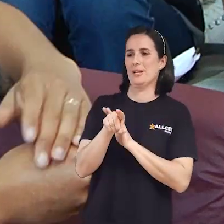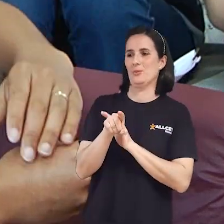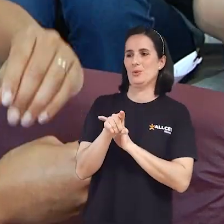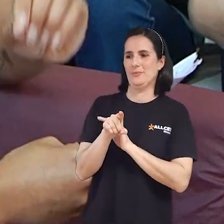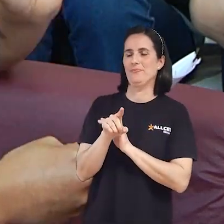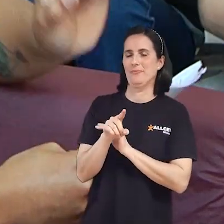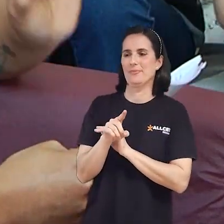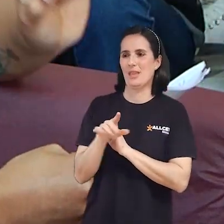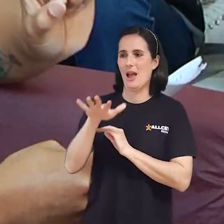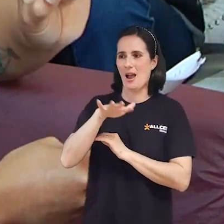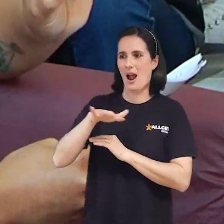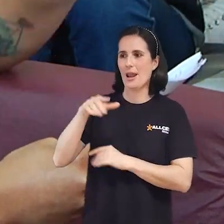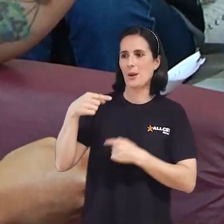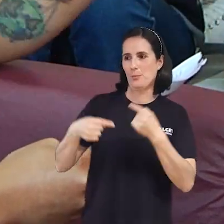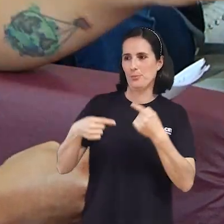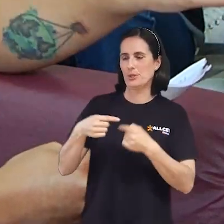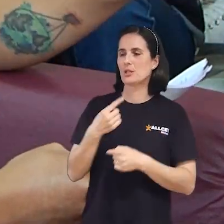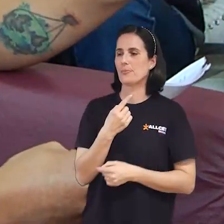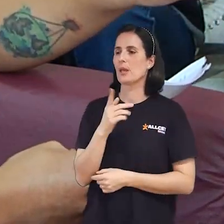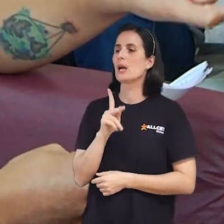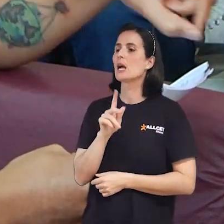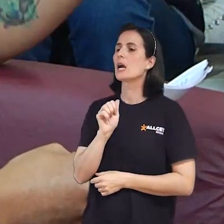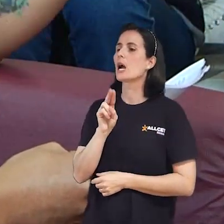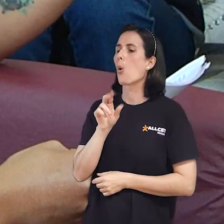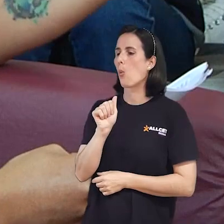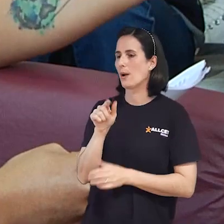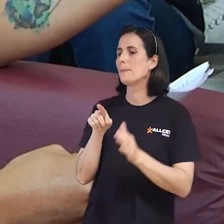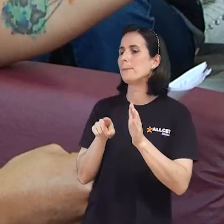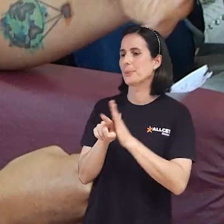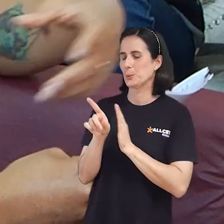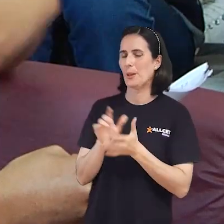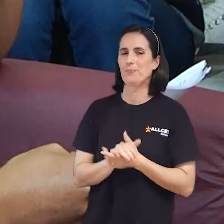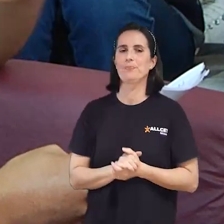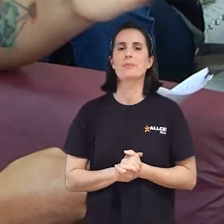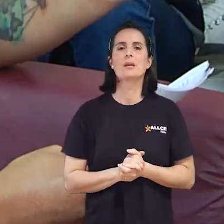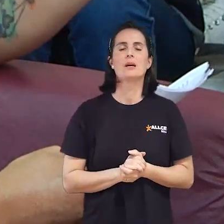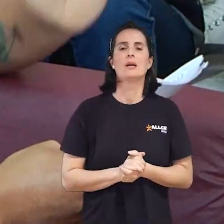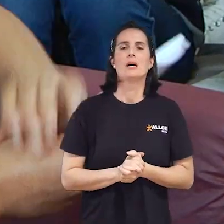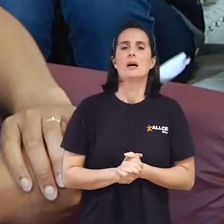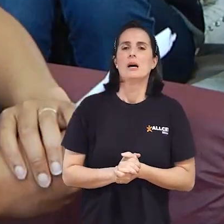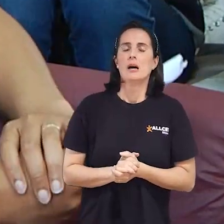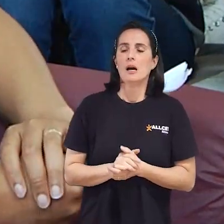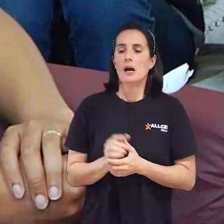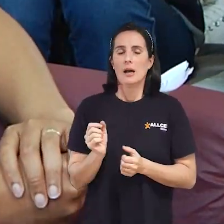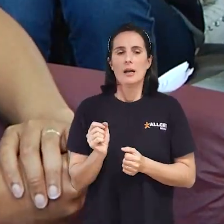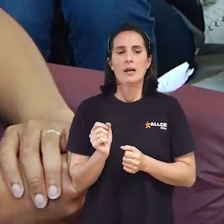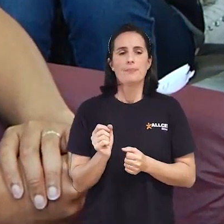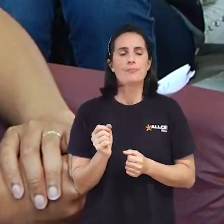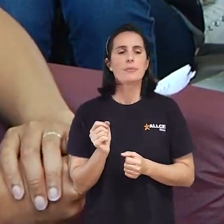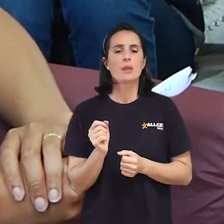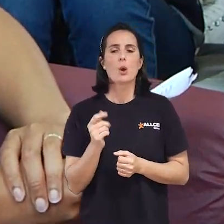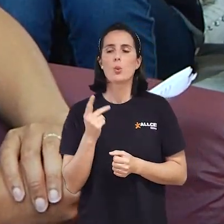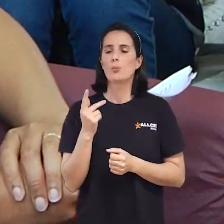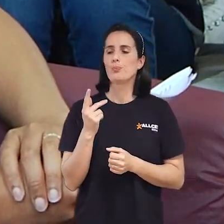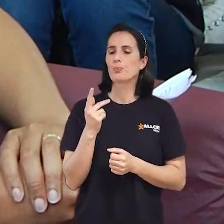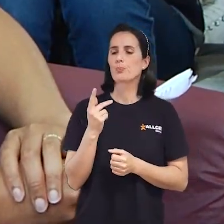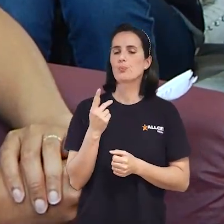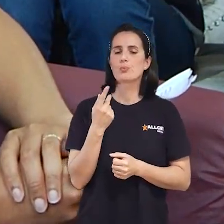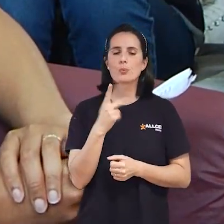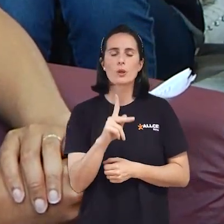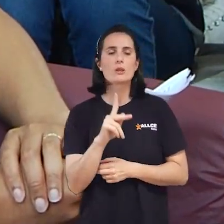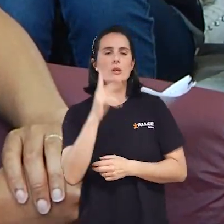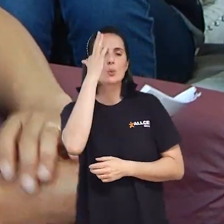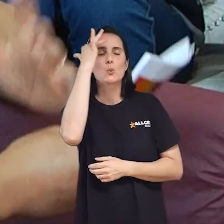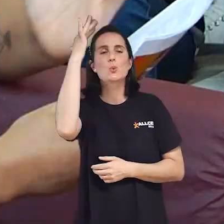3 poderes, mas principalmente desenvolvendo eles como cidadãos, né, para o futuro, enfim, e trazendo